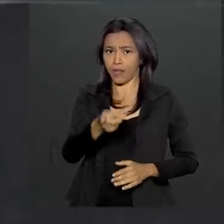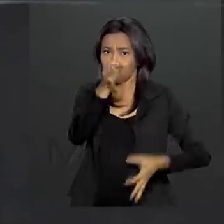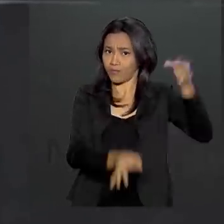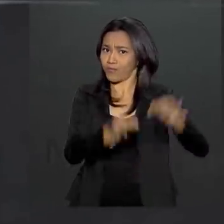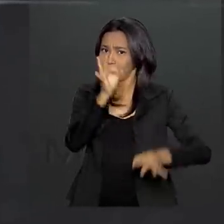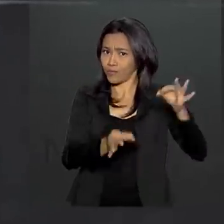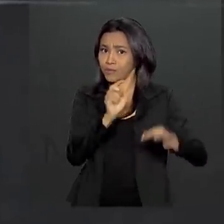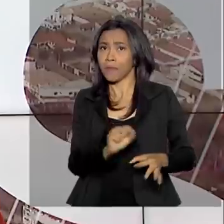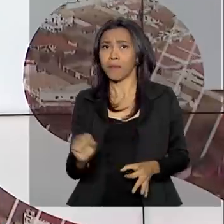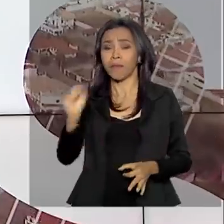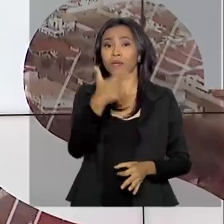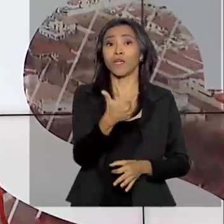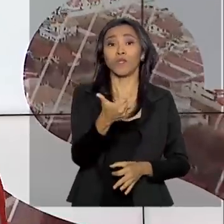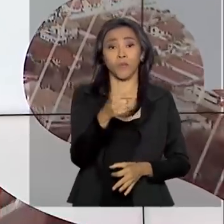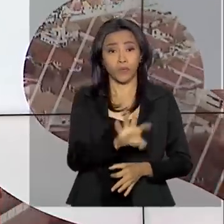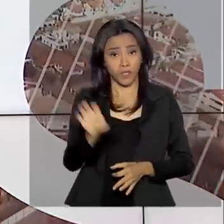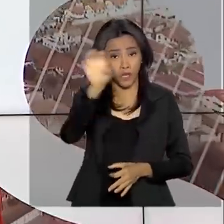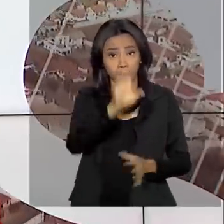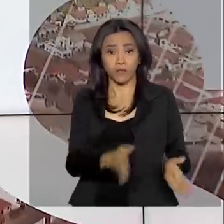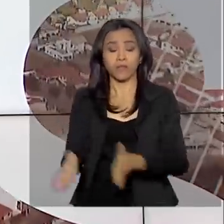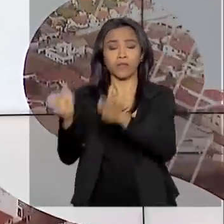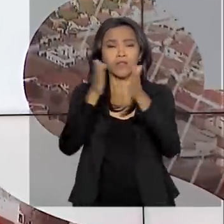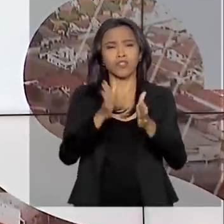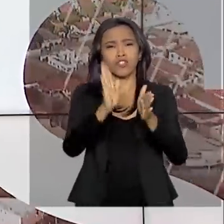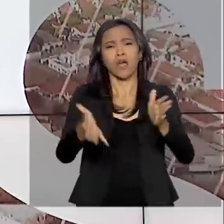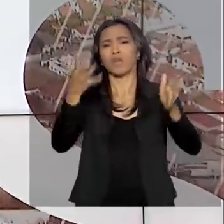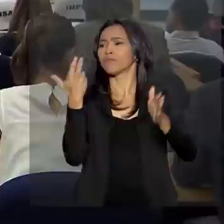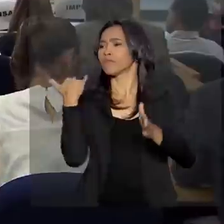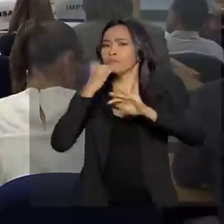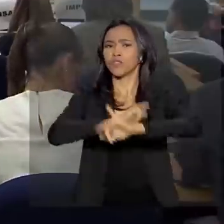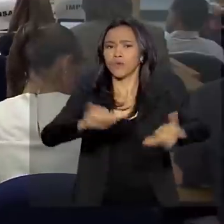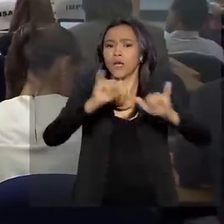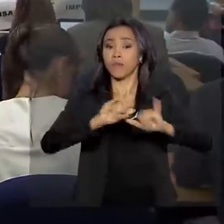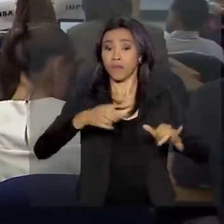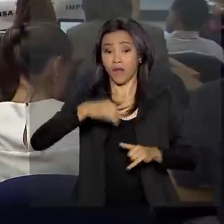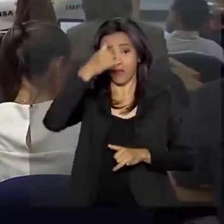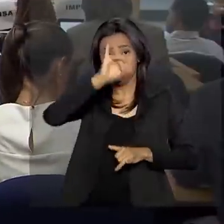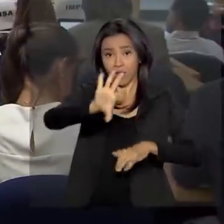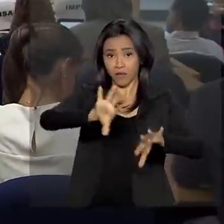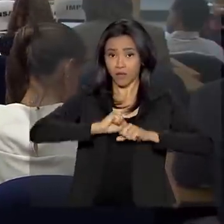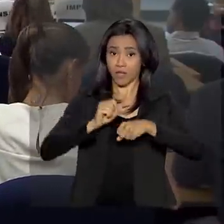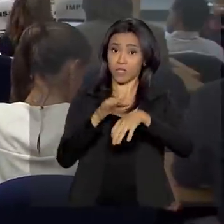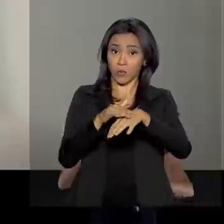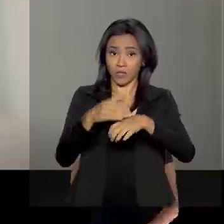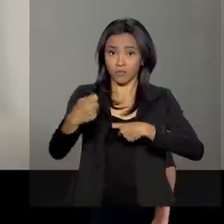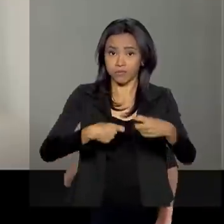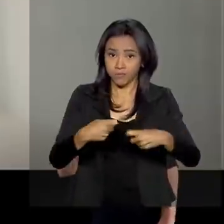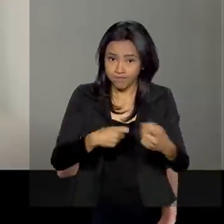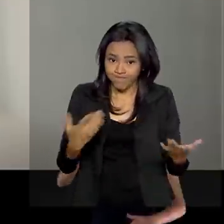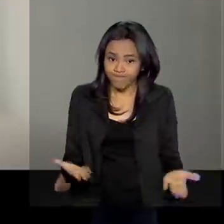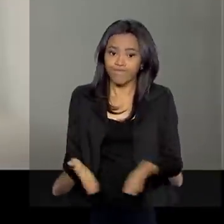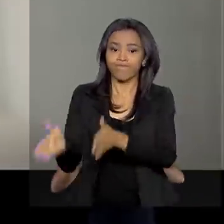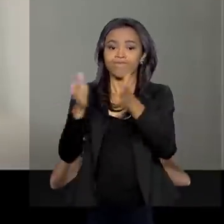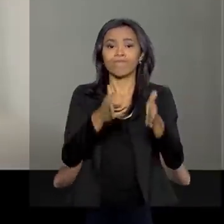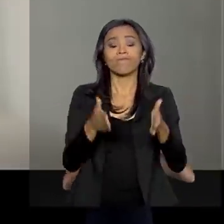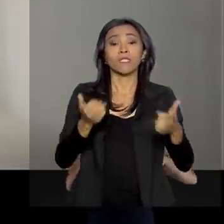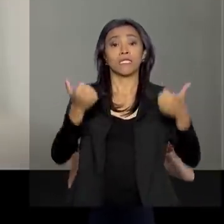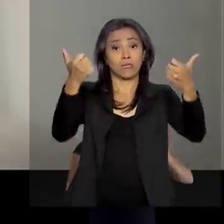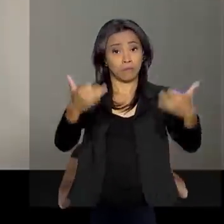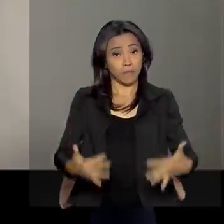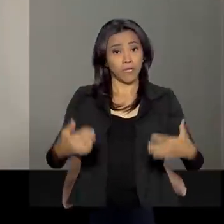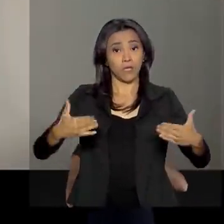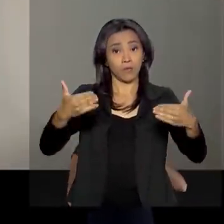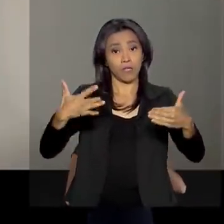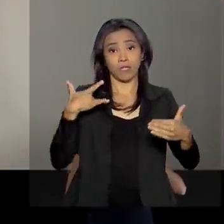em 12 estados lançada a campanha para prevenir as infecções sexualmente transmissíveis segundo o ministério da saúde